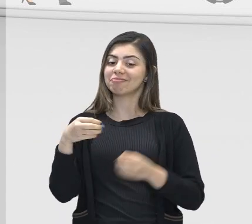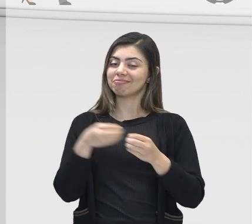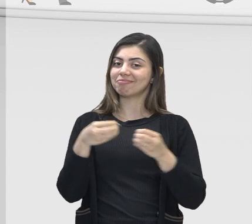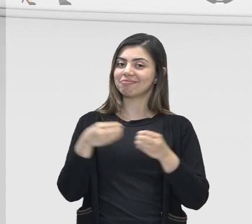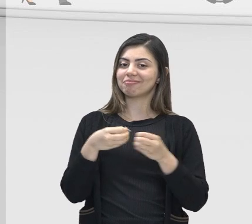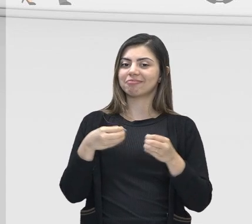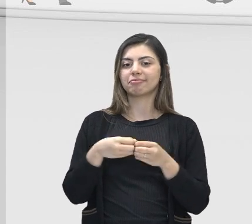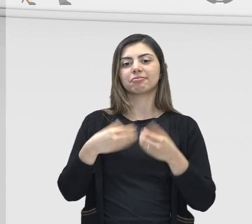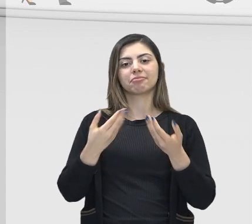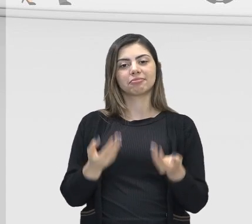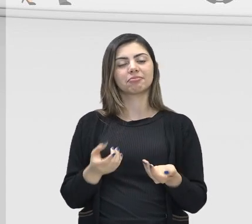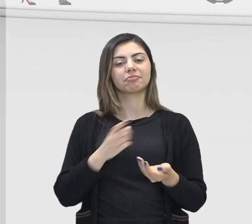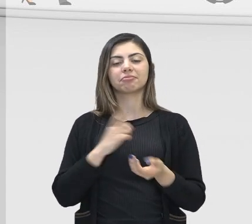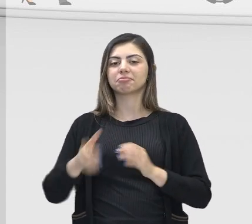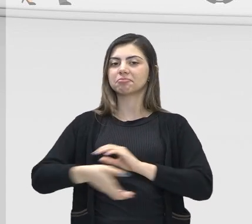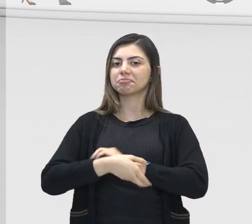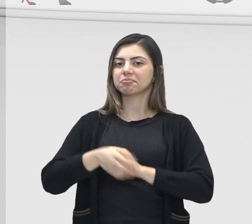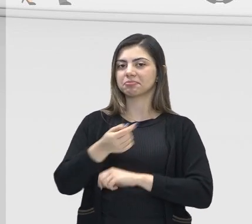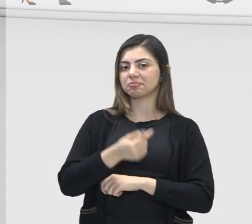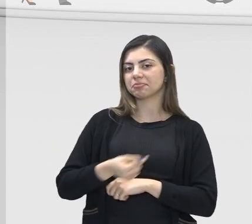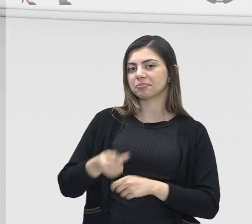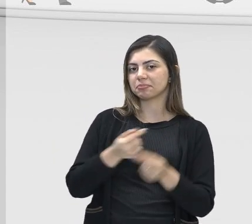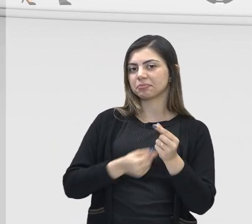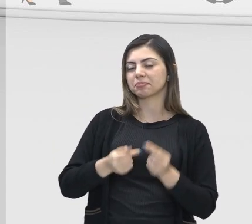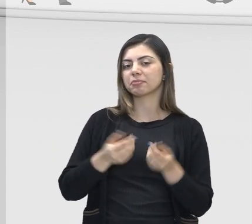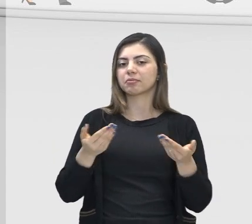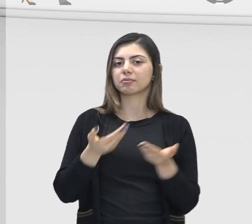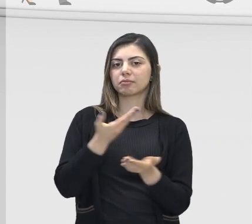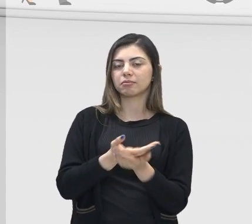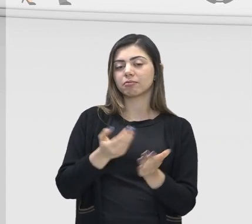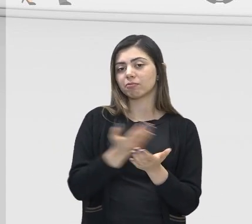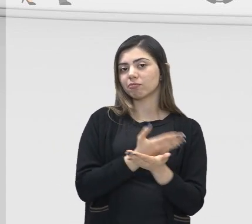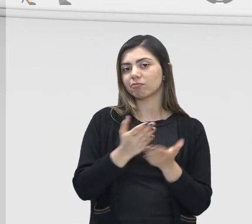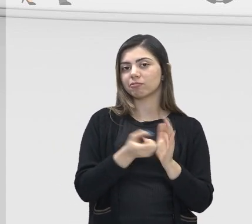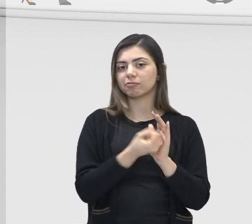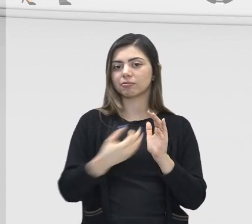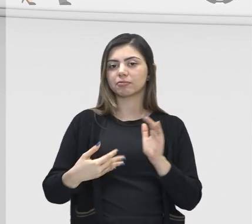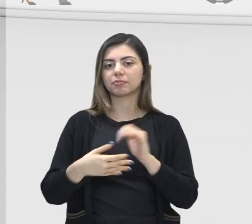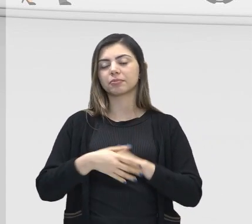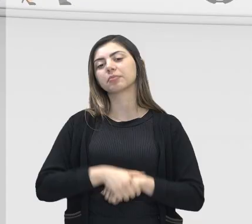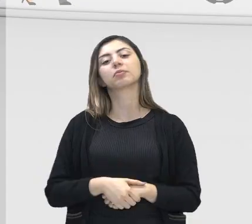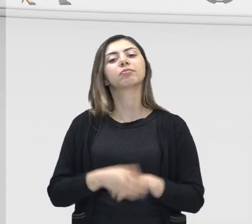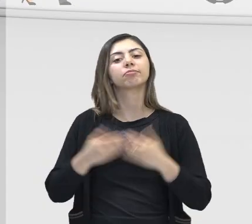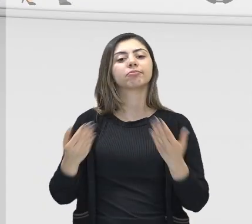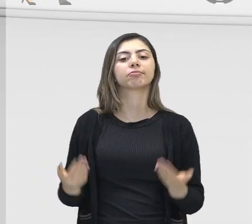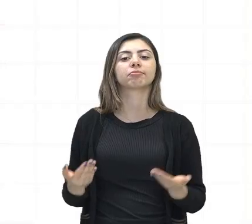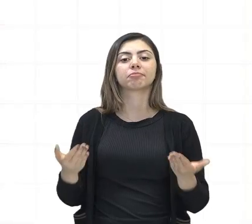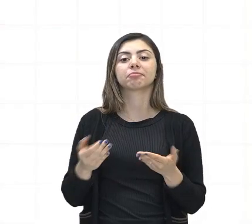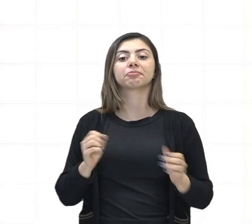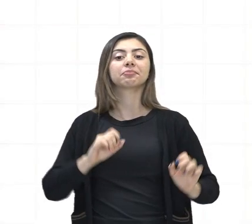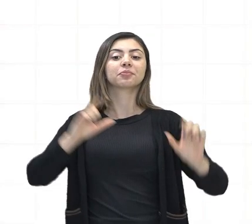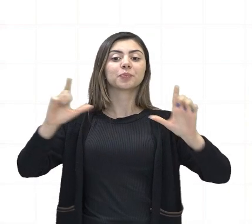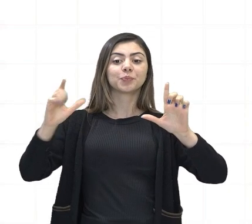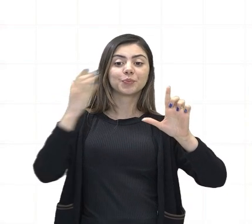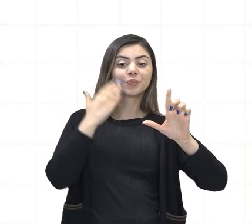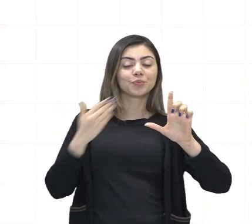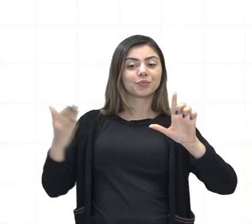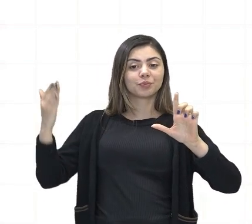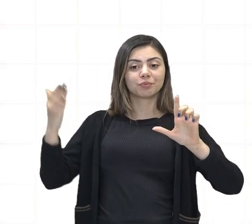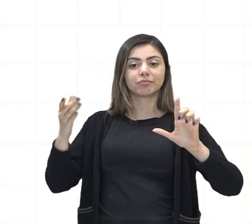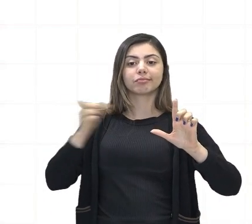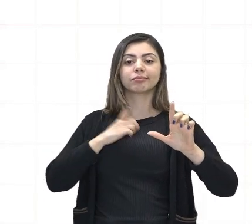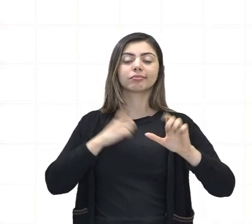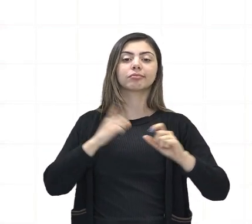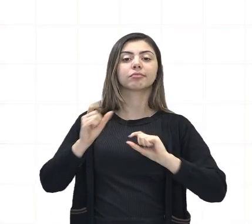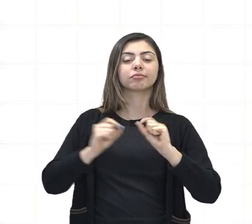também tem uma parceria econômica muito grande, e a gente vai ver algumas características sobre eles agora, né? Pessoal, a gente vai ver nessa tela agora aí, né, a localização